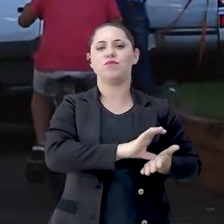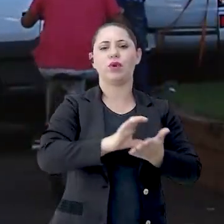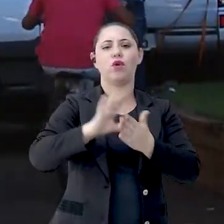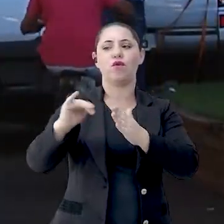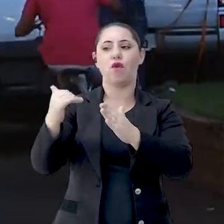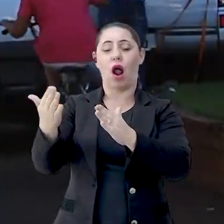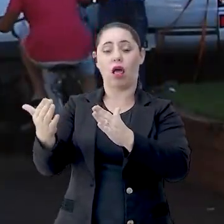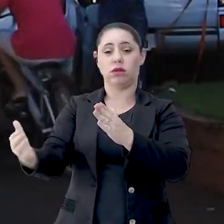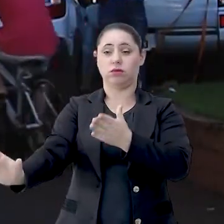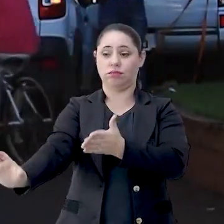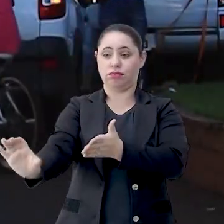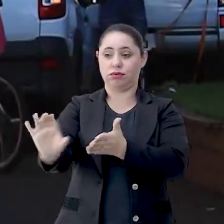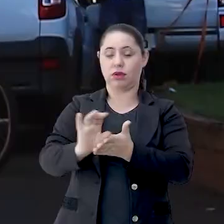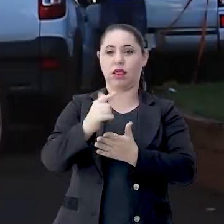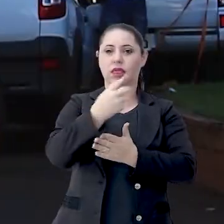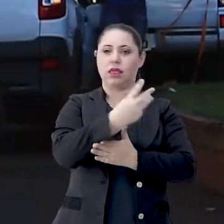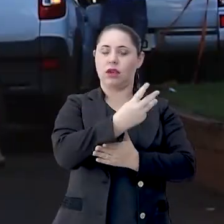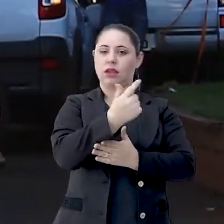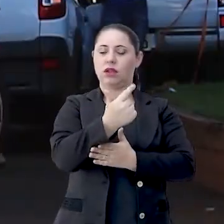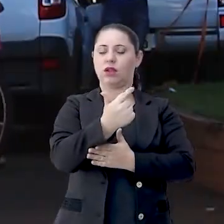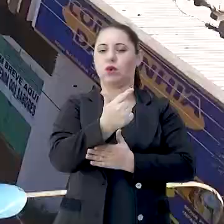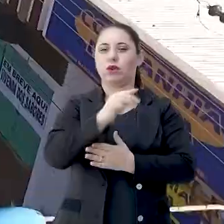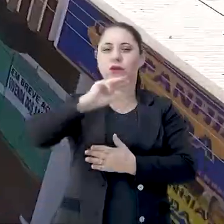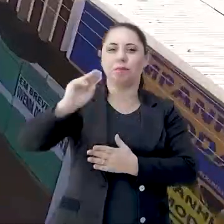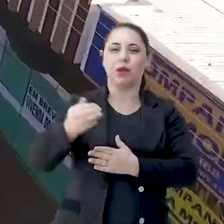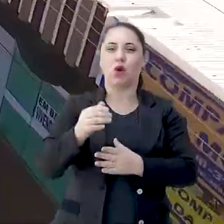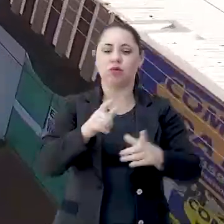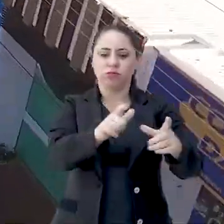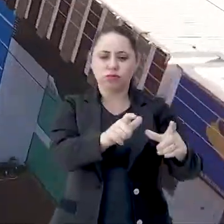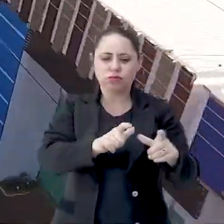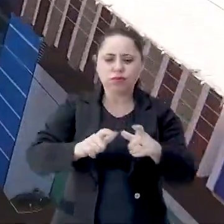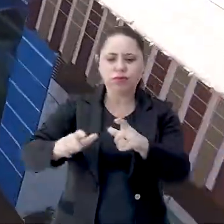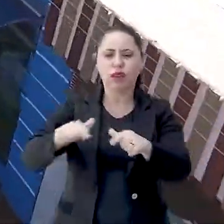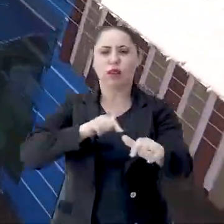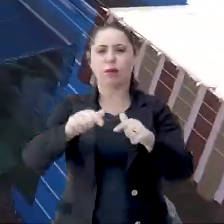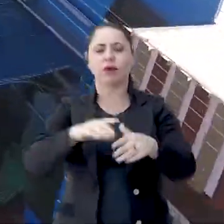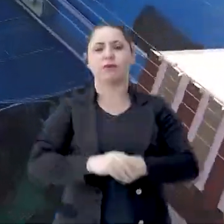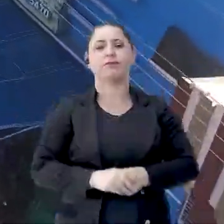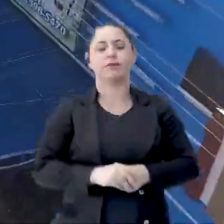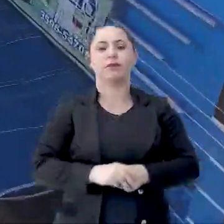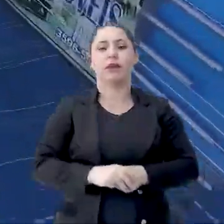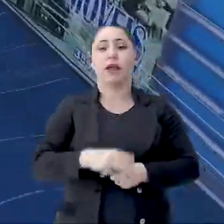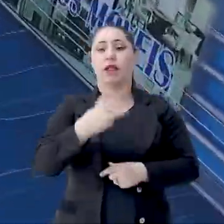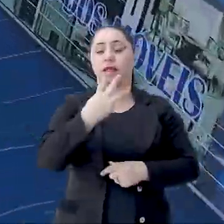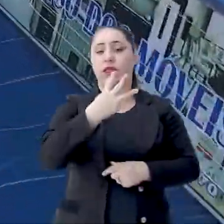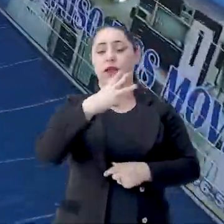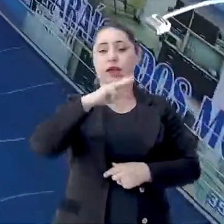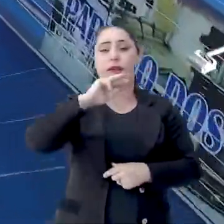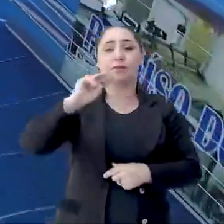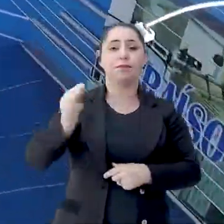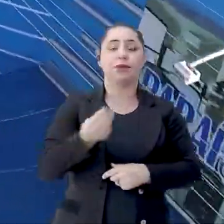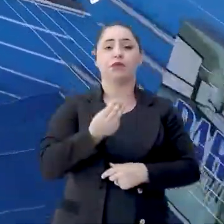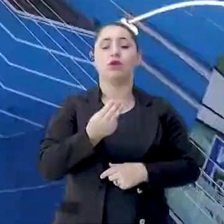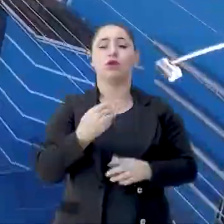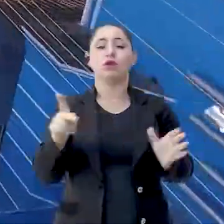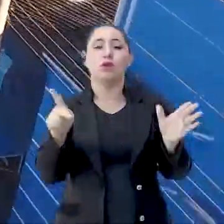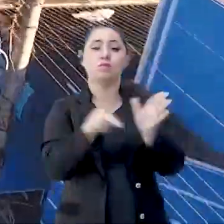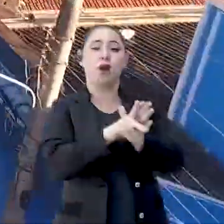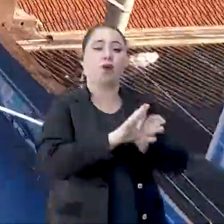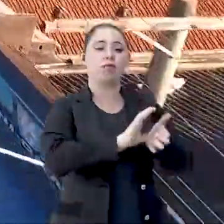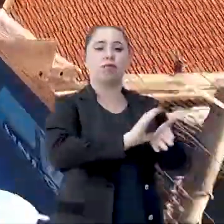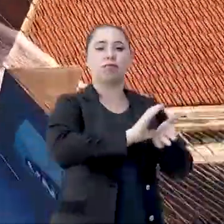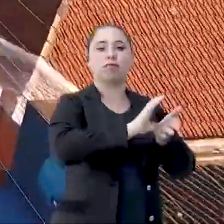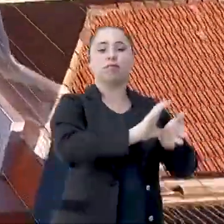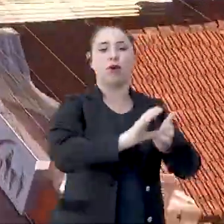3 milhões foram destinados para asfaltar 35 quilômetros da cidade, reconstruindo as